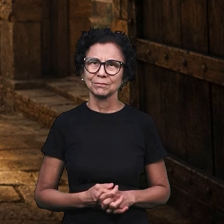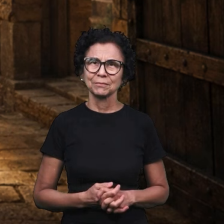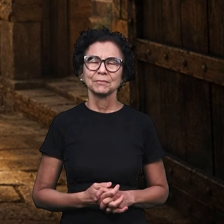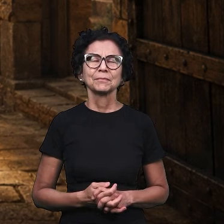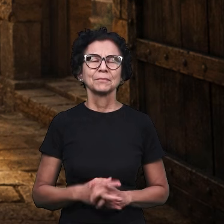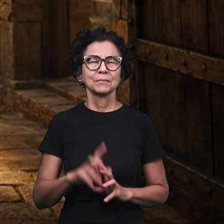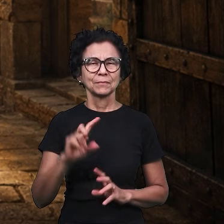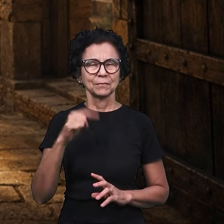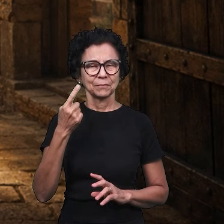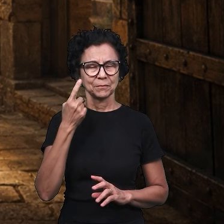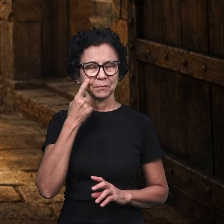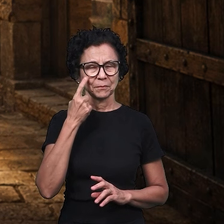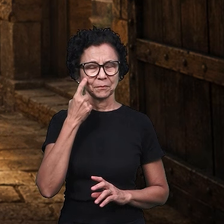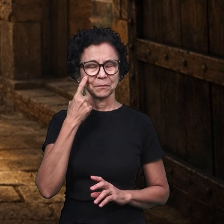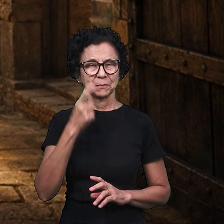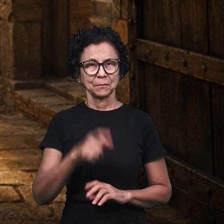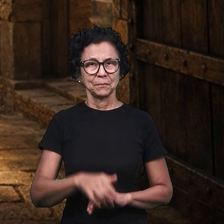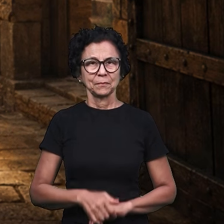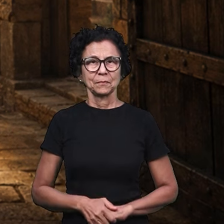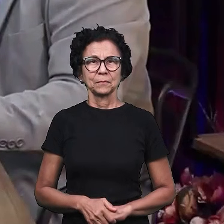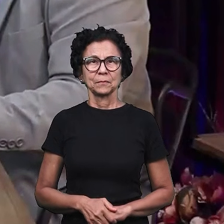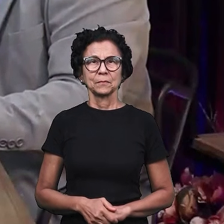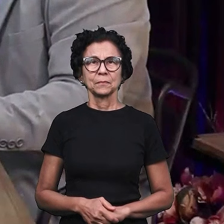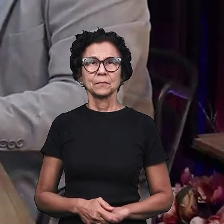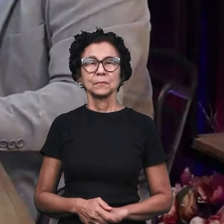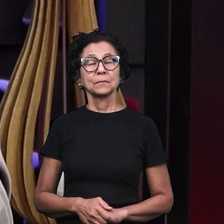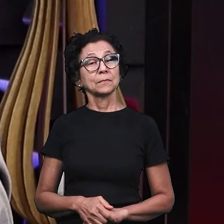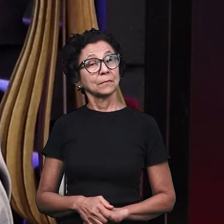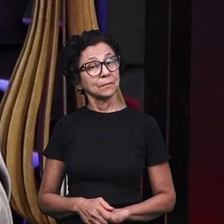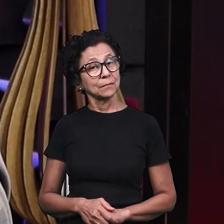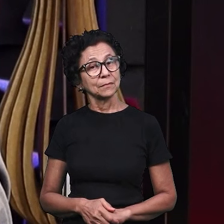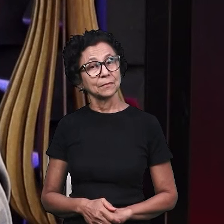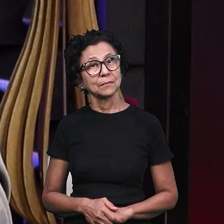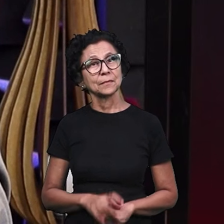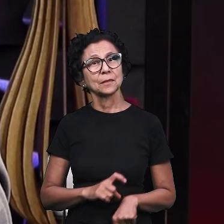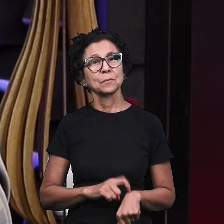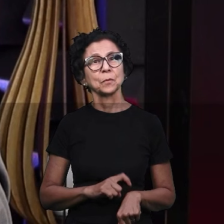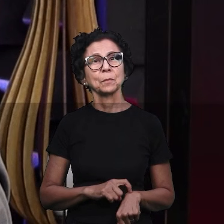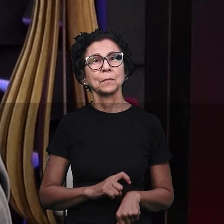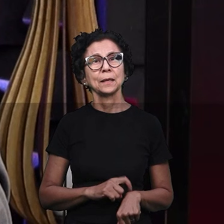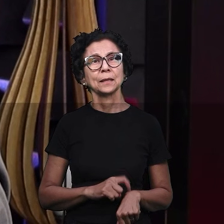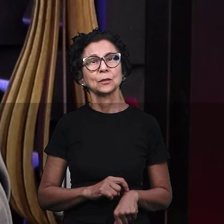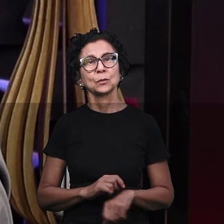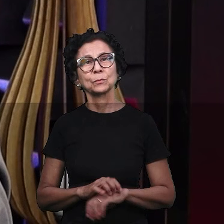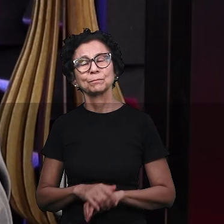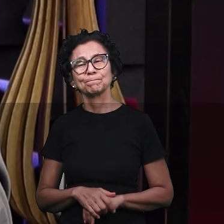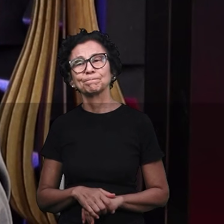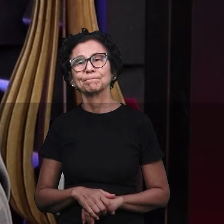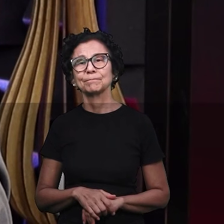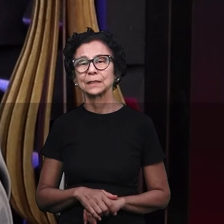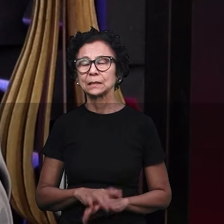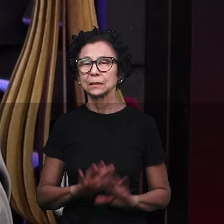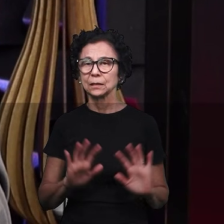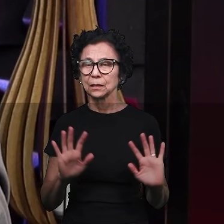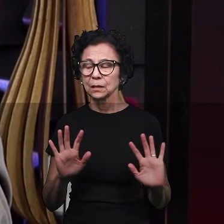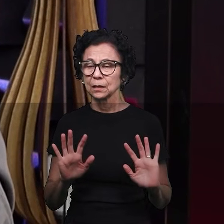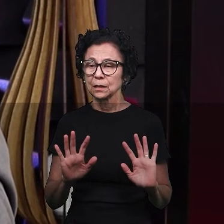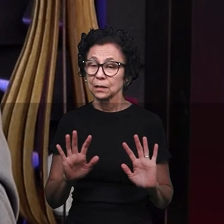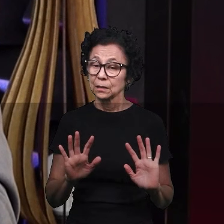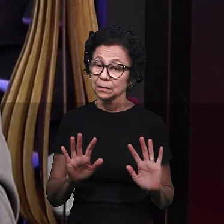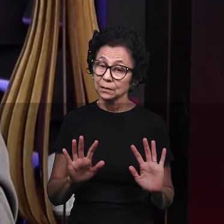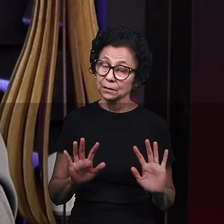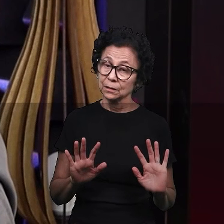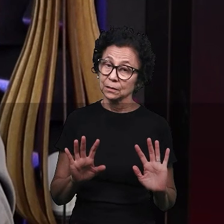respeito de Jesus. Então nós vamos ver esse momento, né? E esse momento vai trazer uma reflexão também, né? De nós